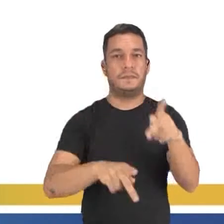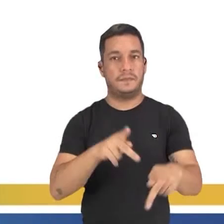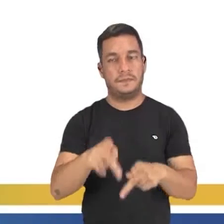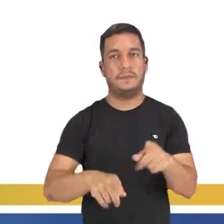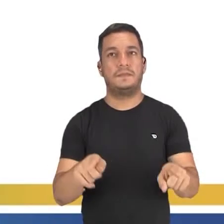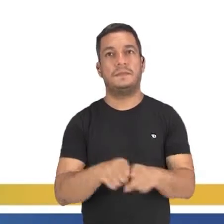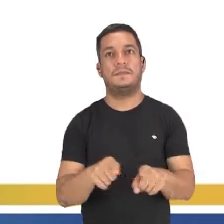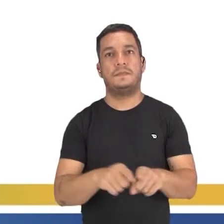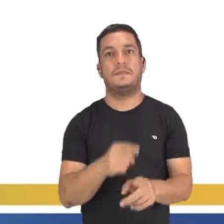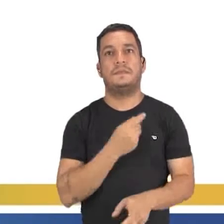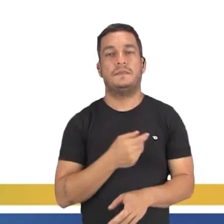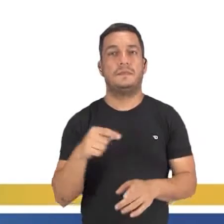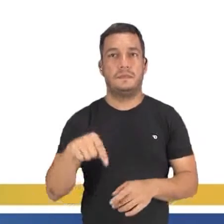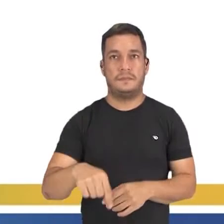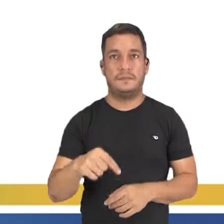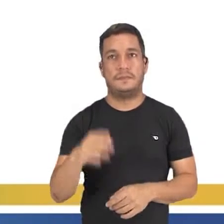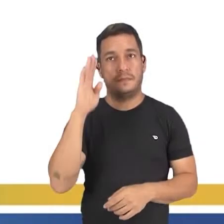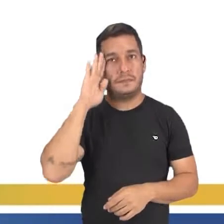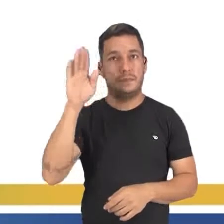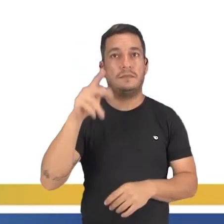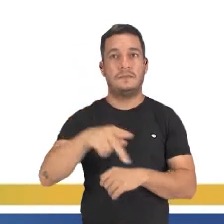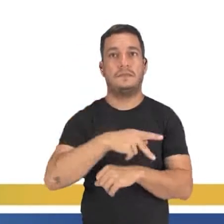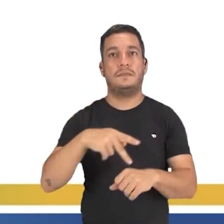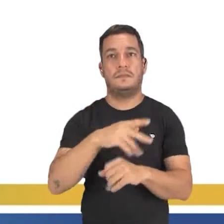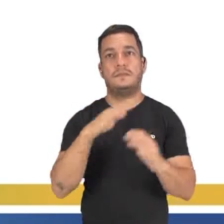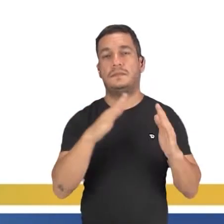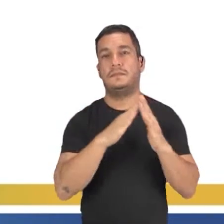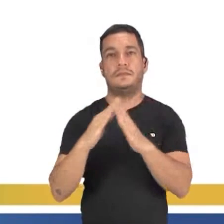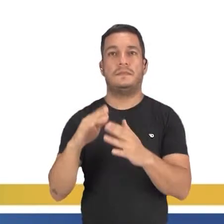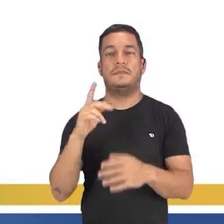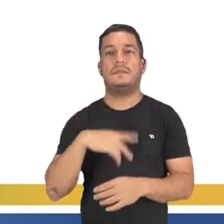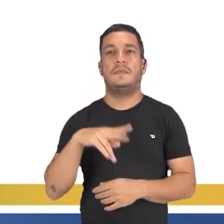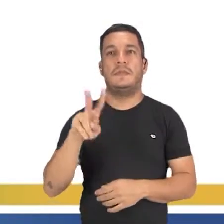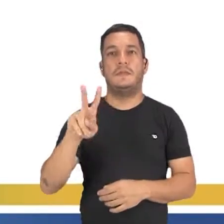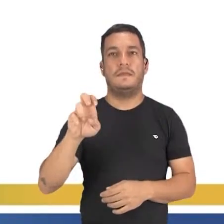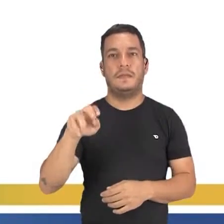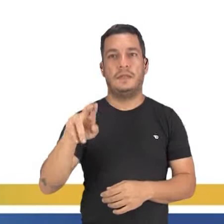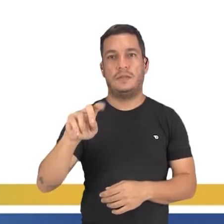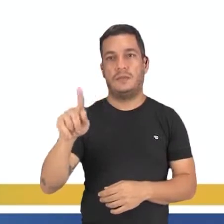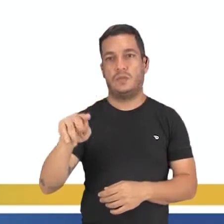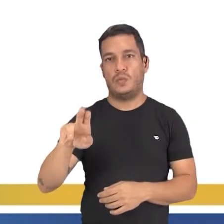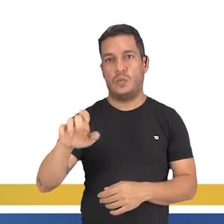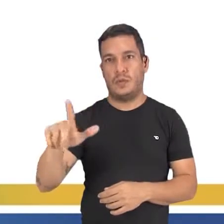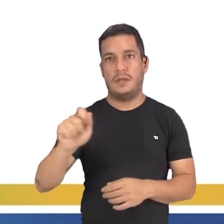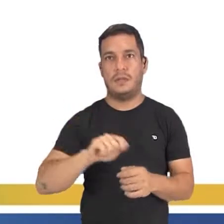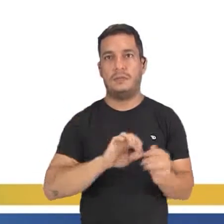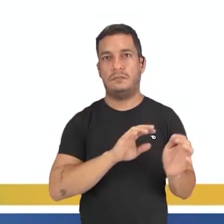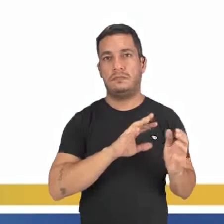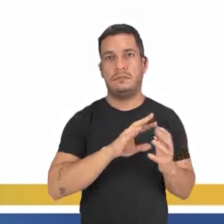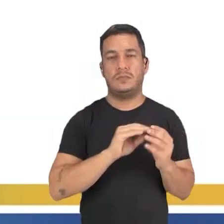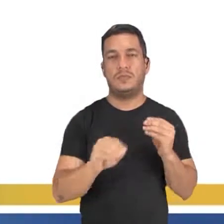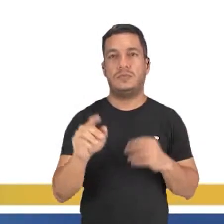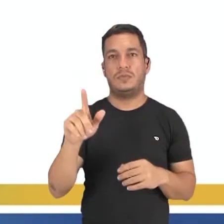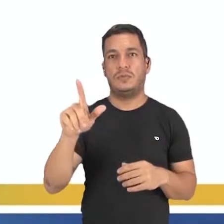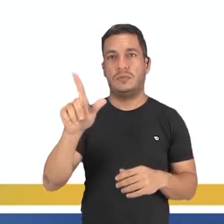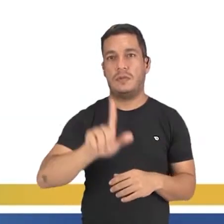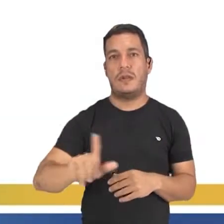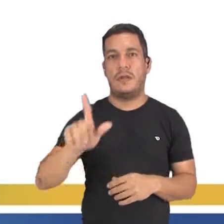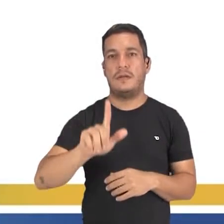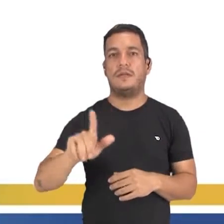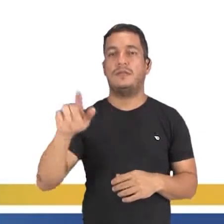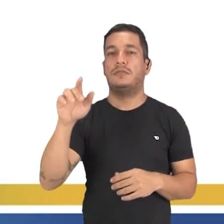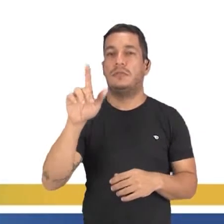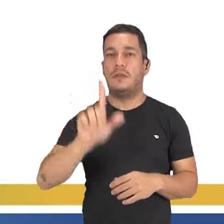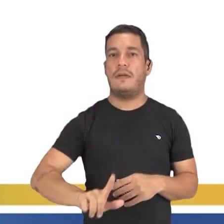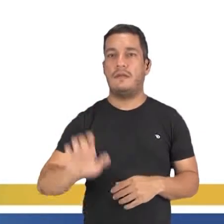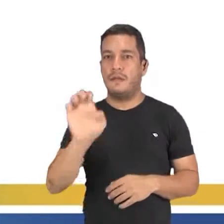muitos povos de virem para cá, principalmente dos países vizinhos, como Venezuela, refugiados do leste europeu,